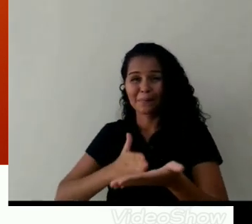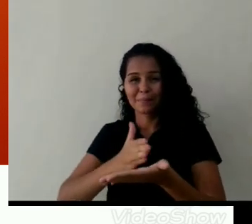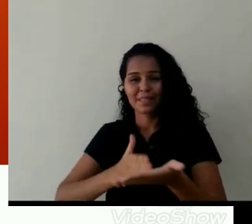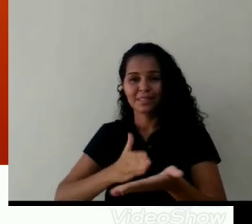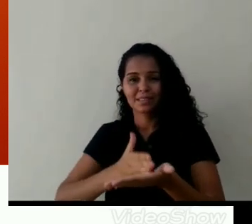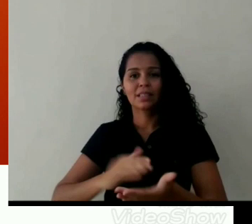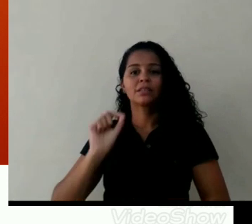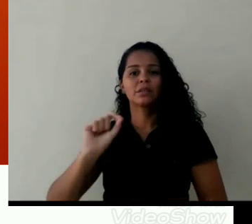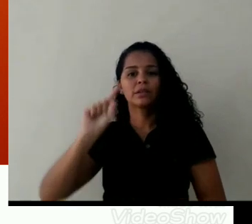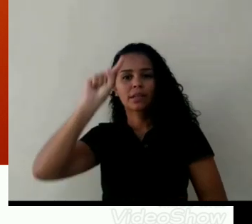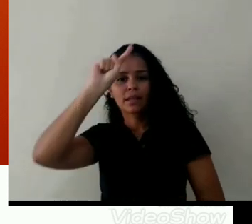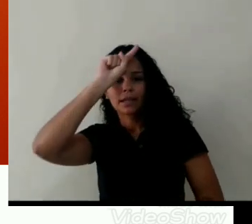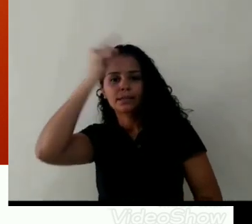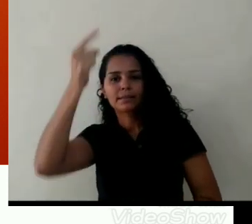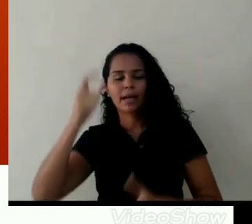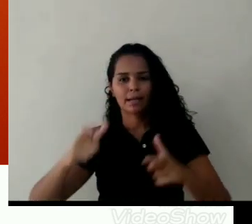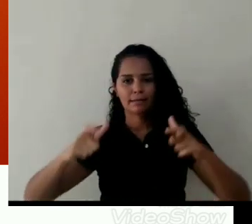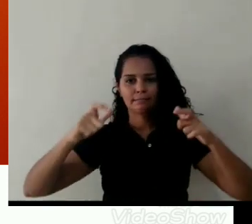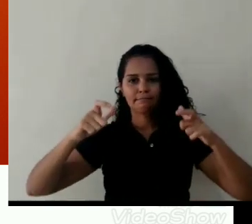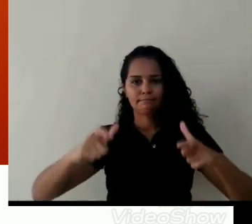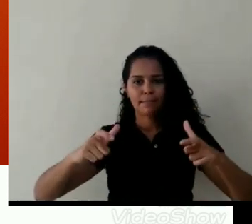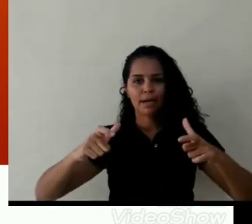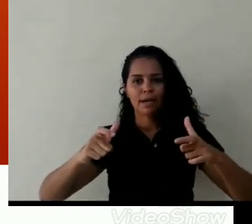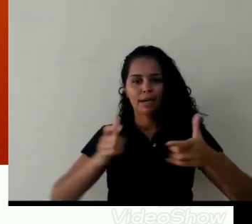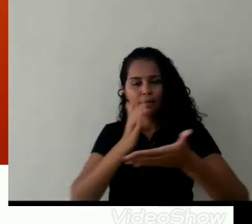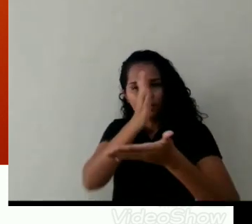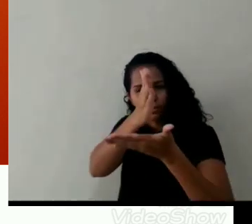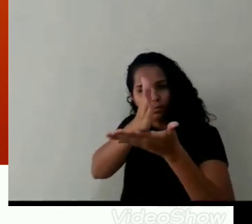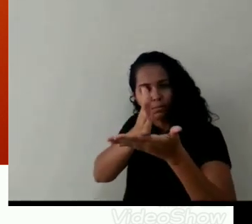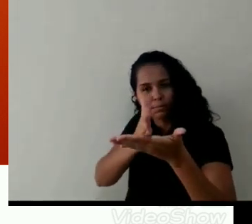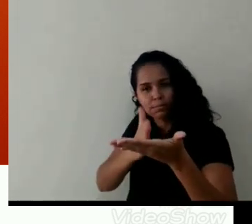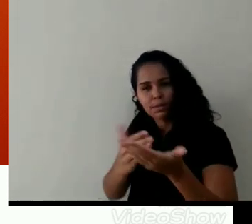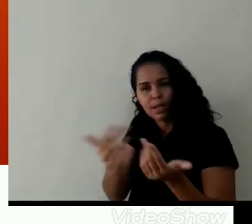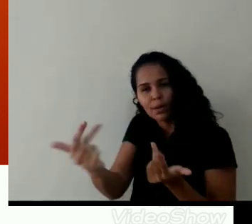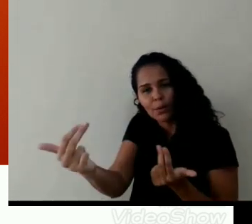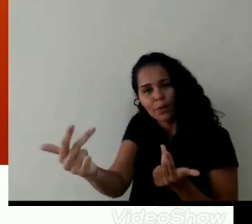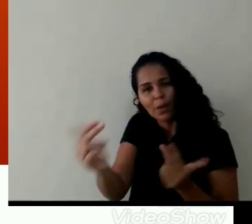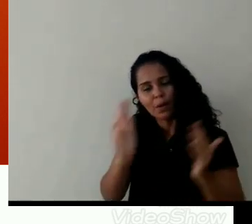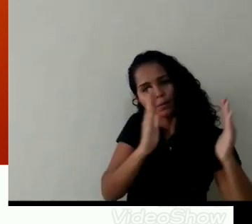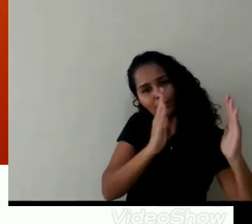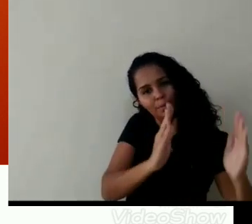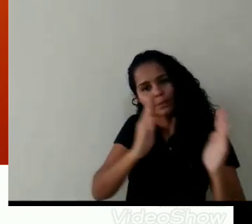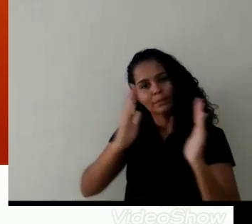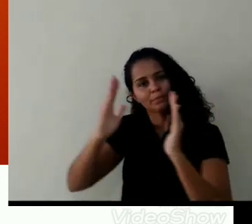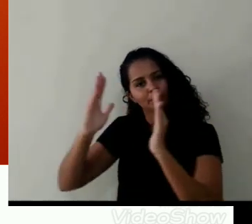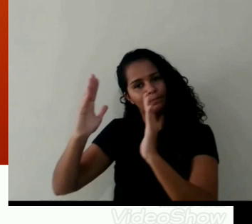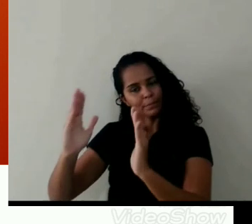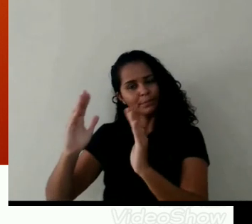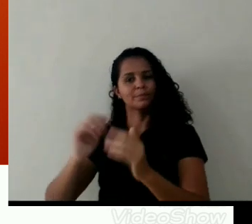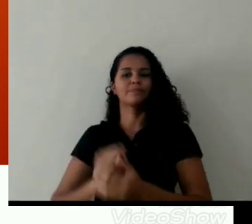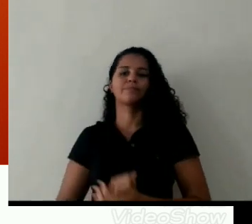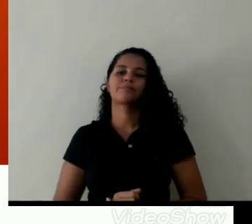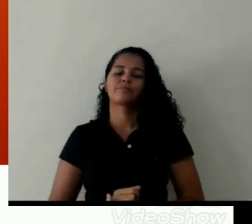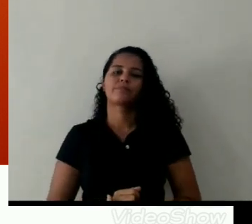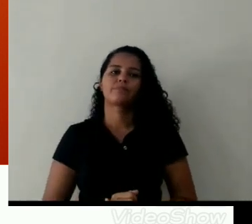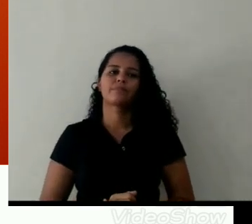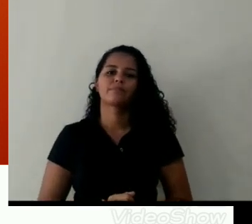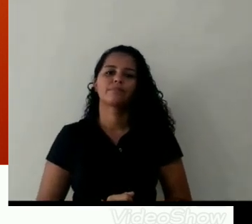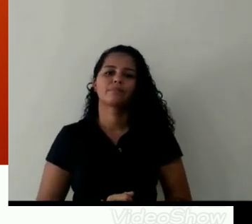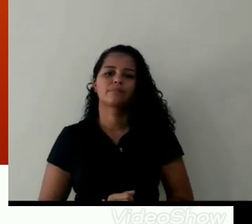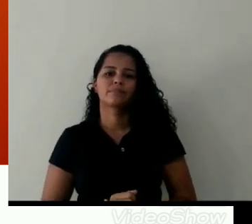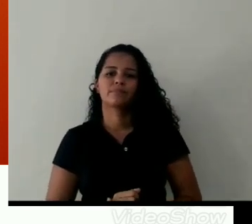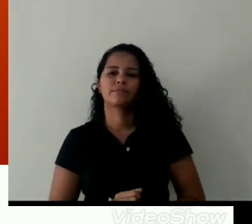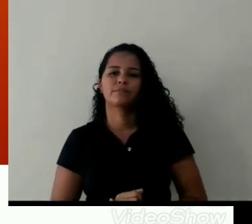partes iguais. Cada uma dessas partes é a metade, também conhecido como